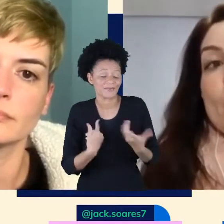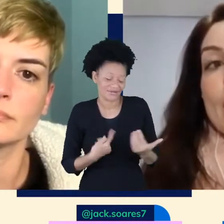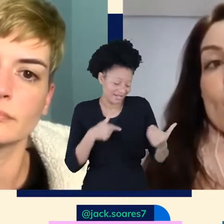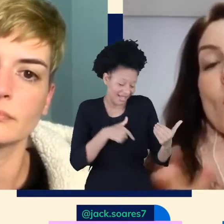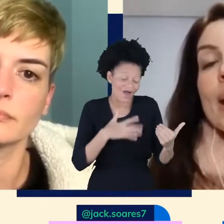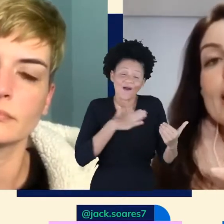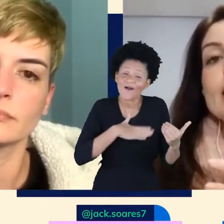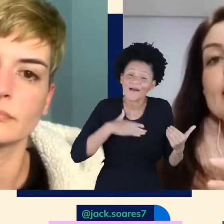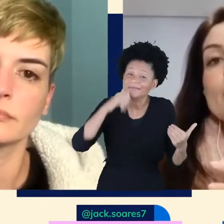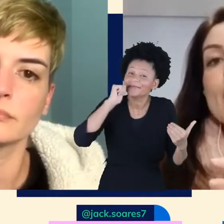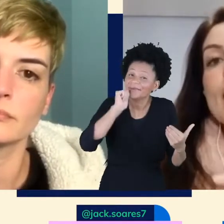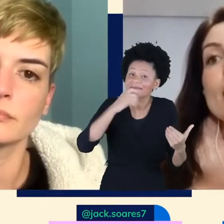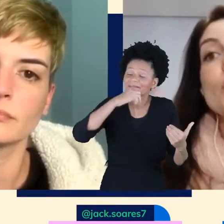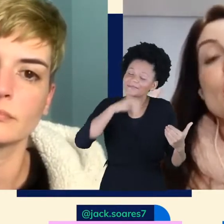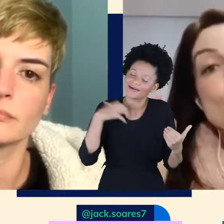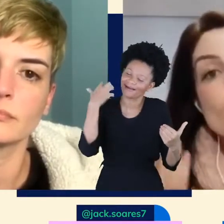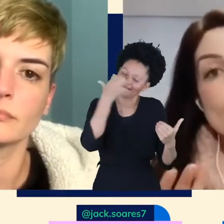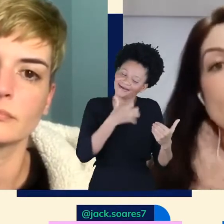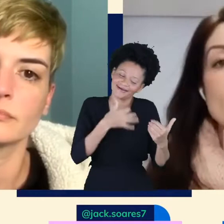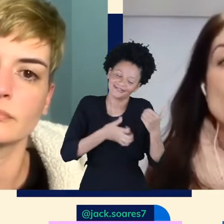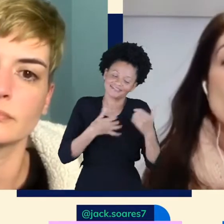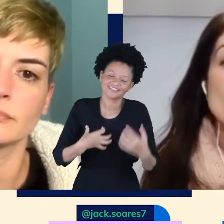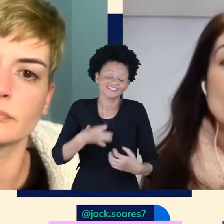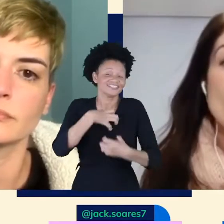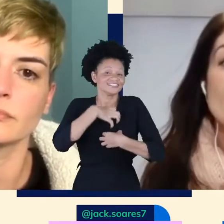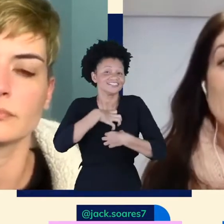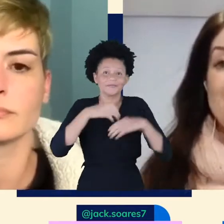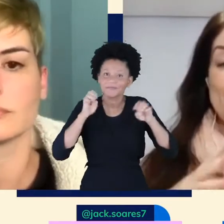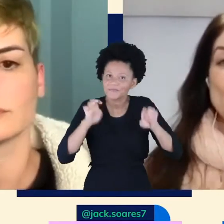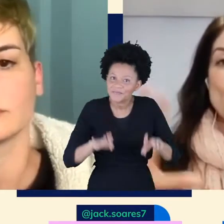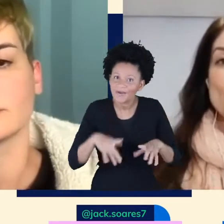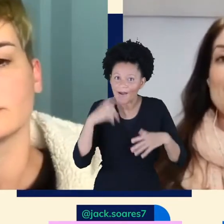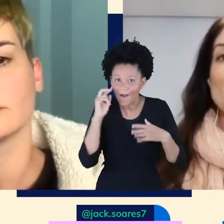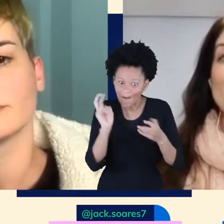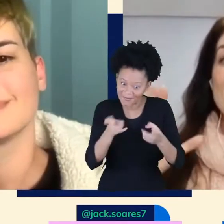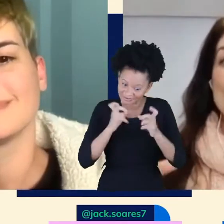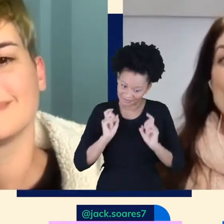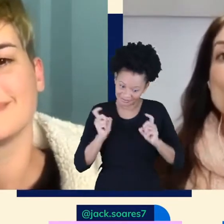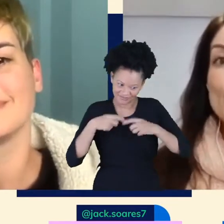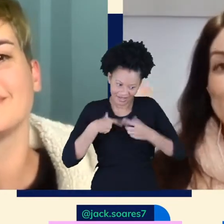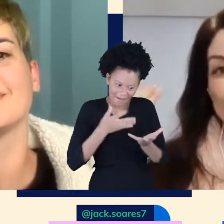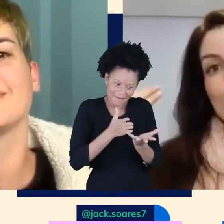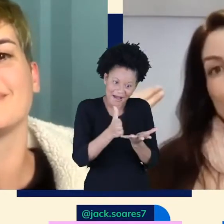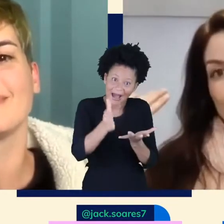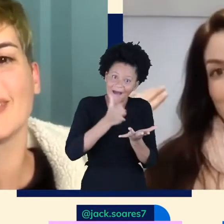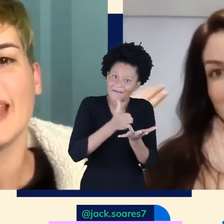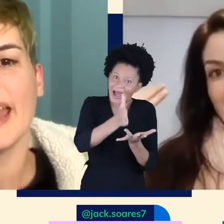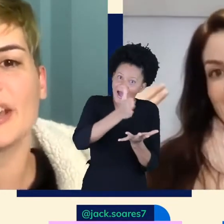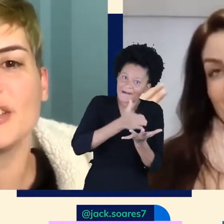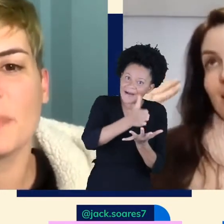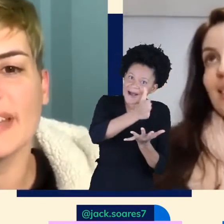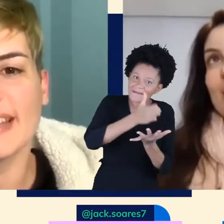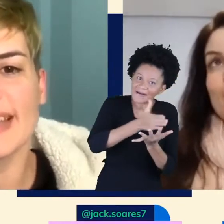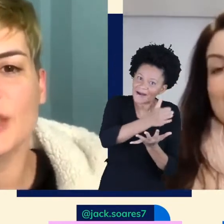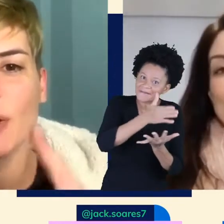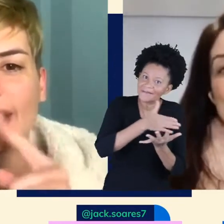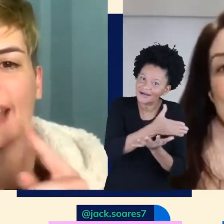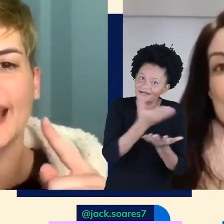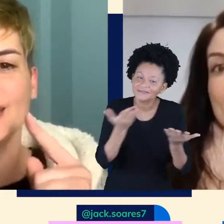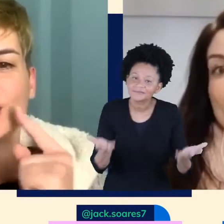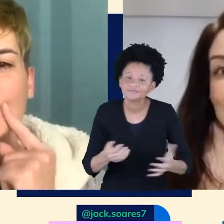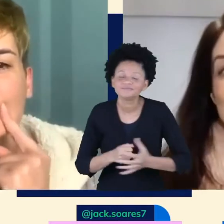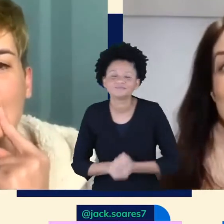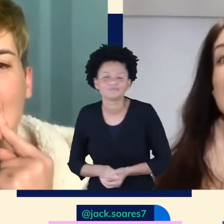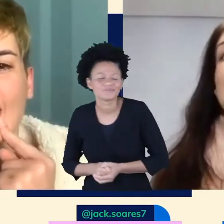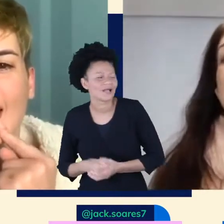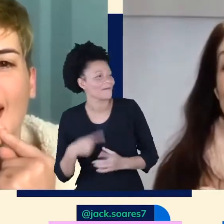que a mãe ou o pai cantem para ela? Porque isso também traz bem-estar. Veja como sexualidade é algo muito amplo, né? E olha quanta coisa que um